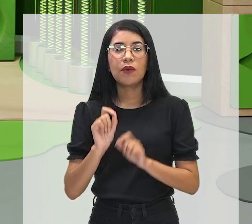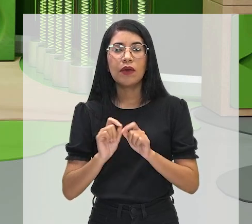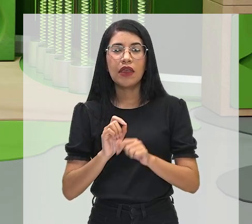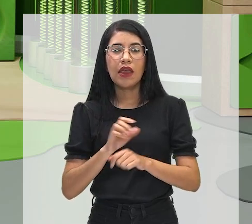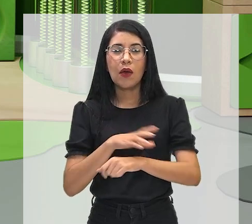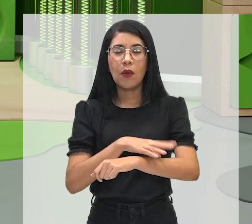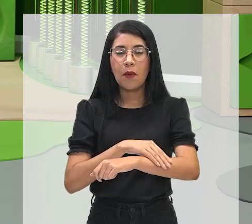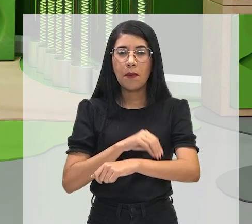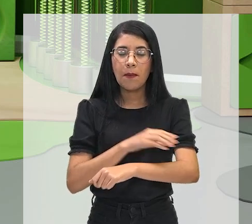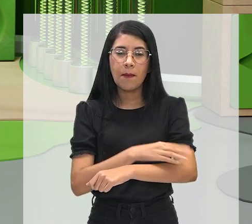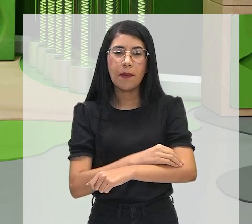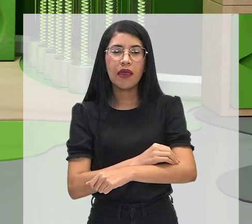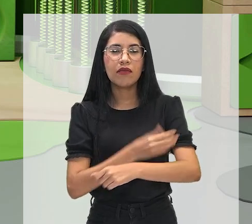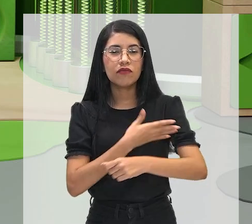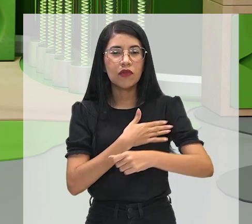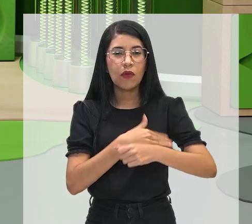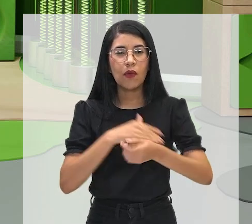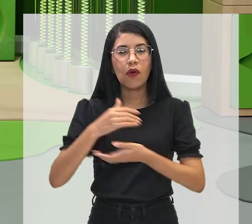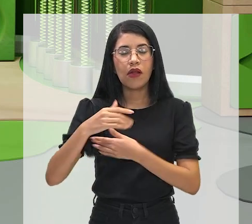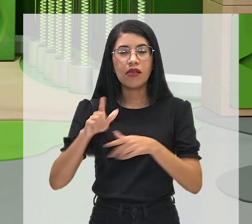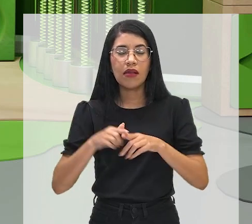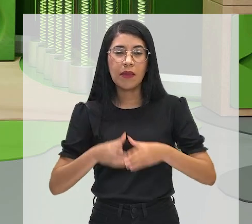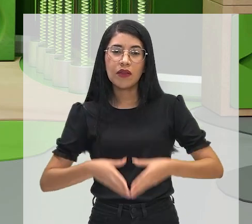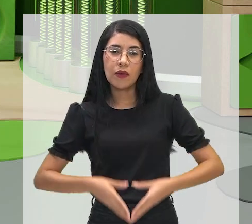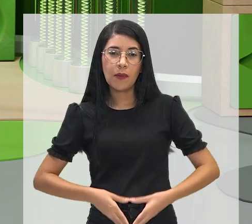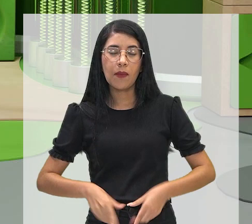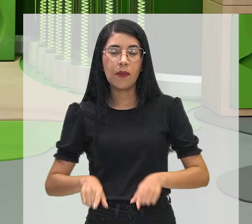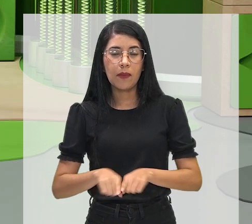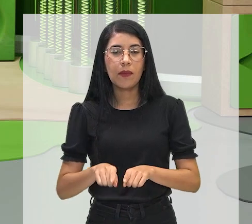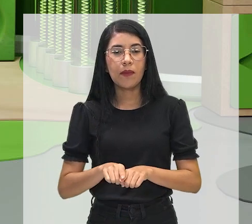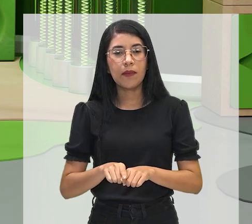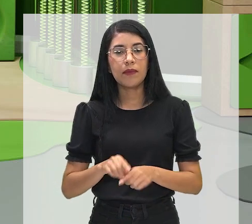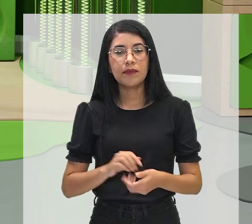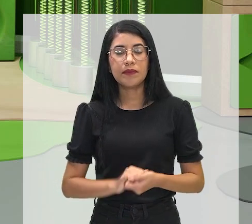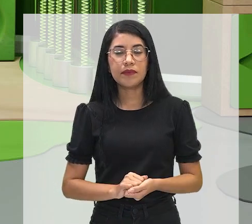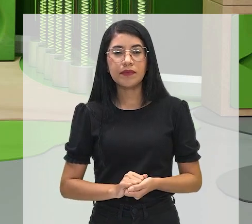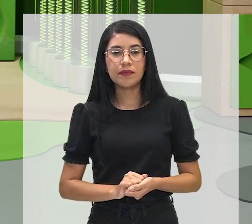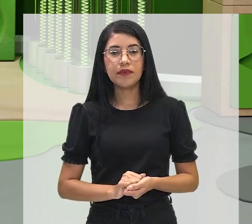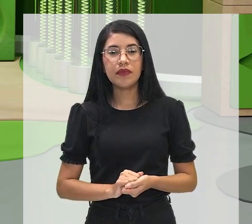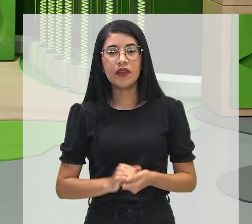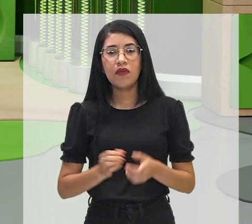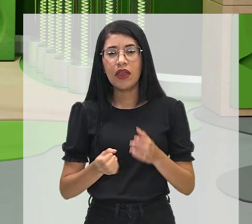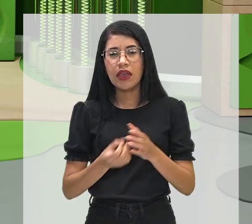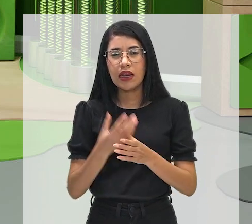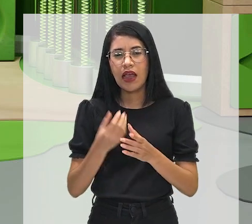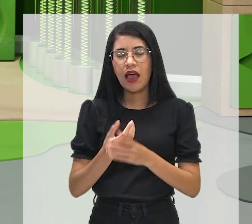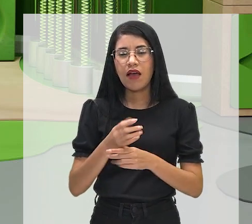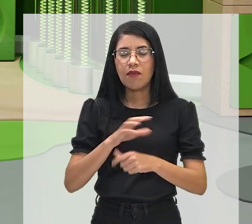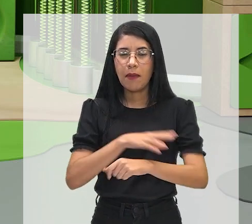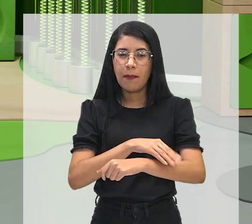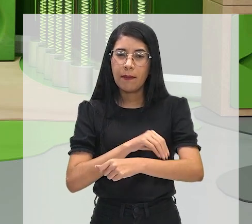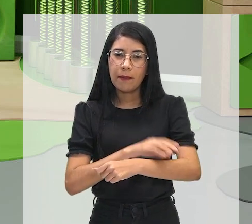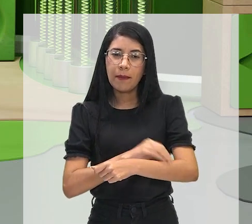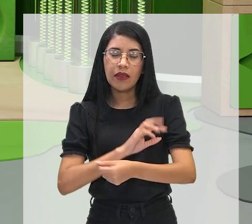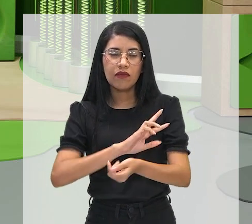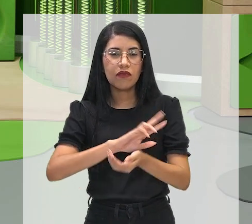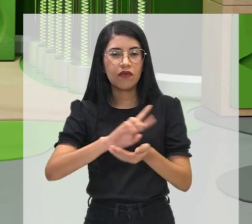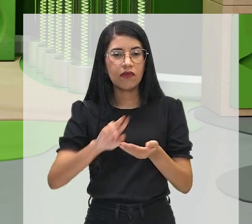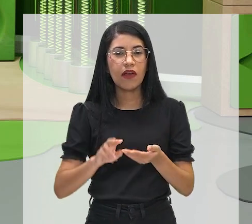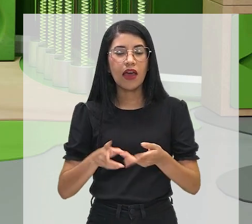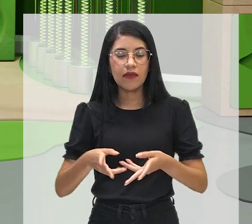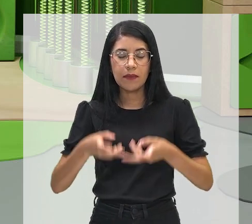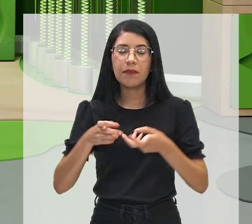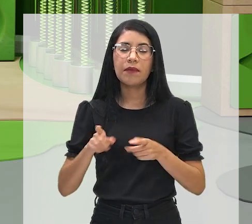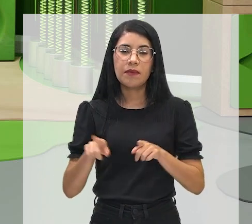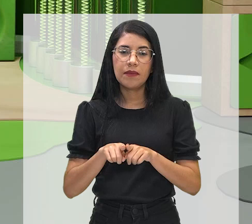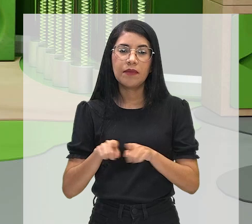surgimento de pelos nas axilas e na região pubiana, né? Esses pelos aí vão começar a surgir, a menina já vai começar a